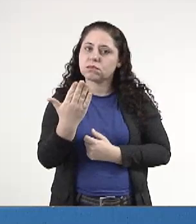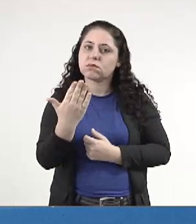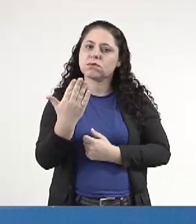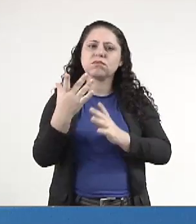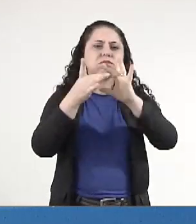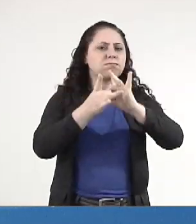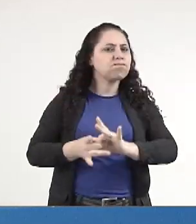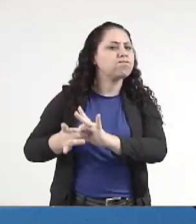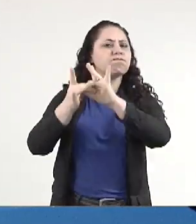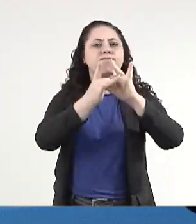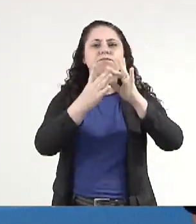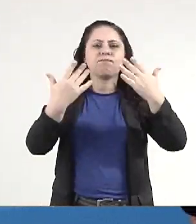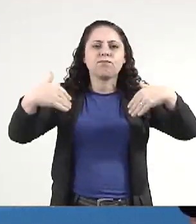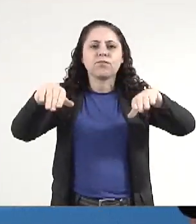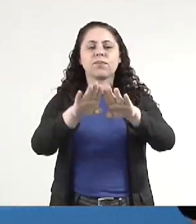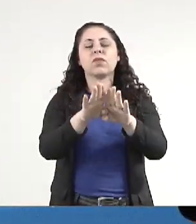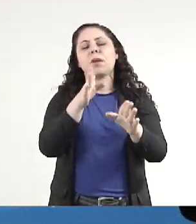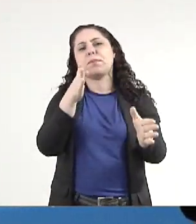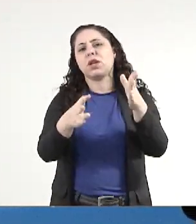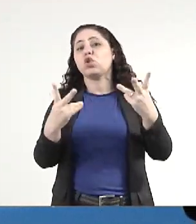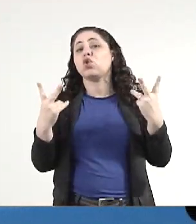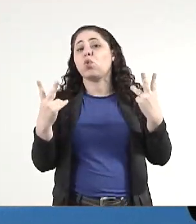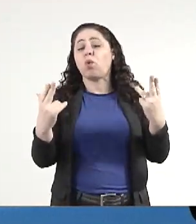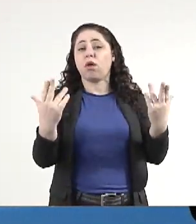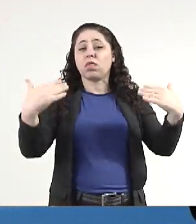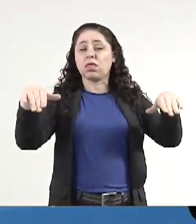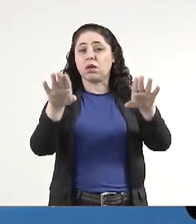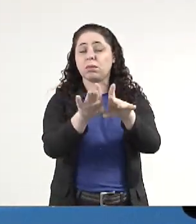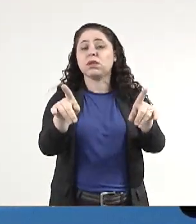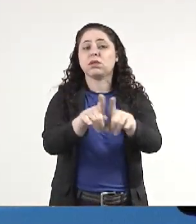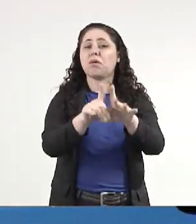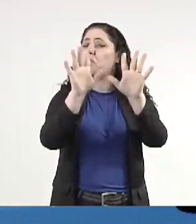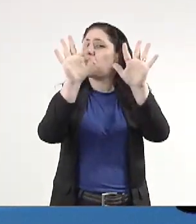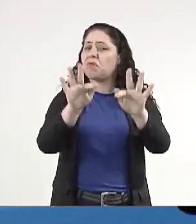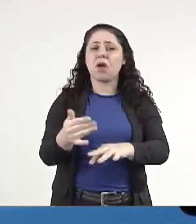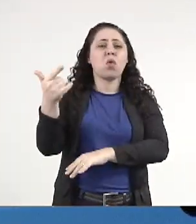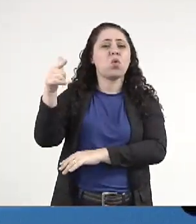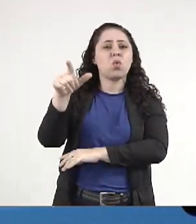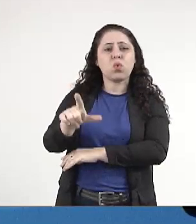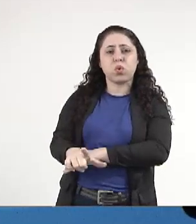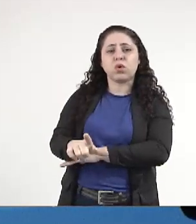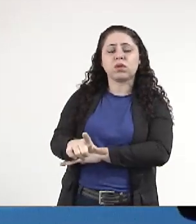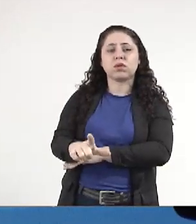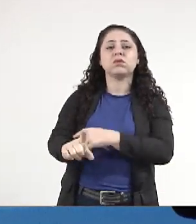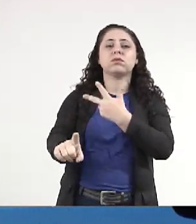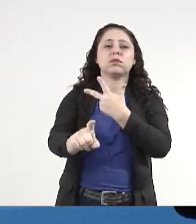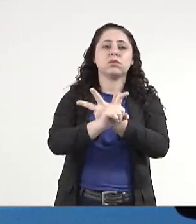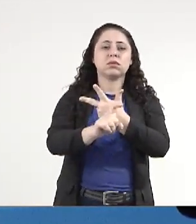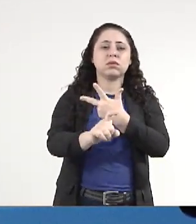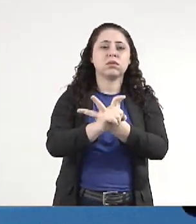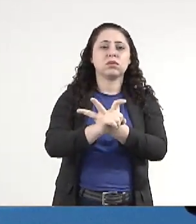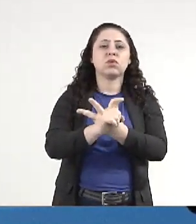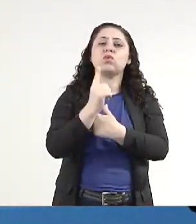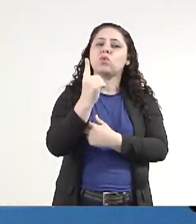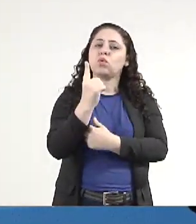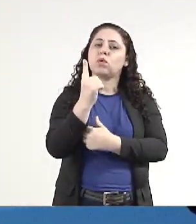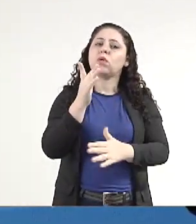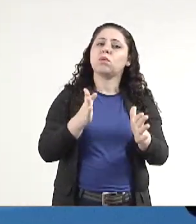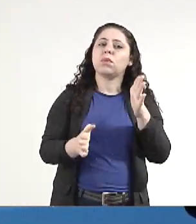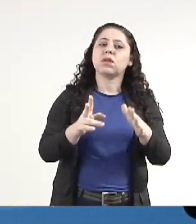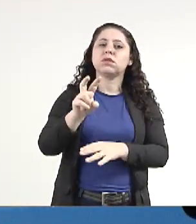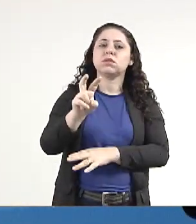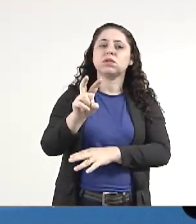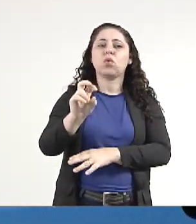pedindo a unificação nacional da eleição e também pelo fim da reeleição para o Executivo com um mandato